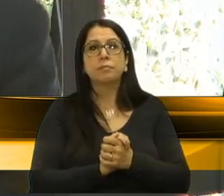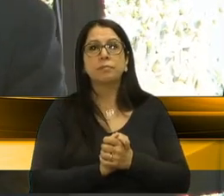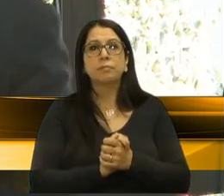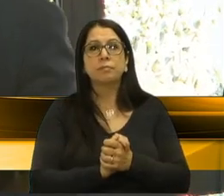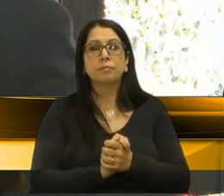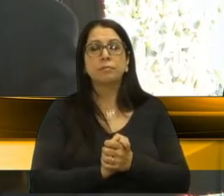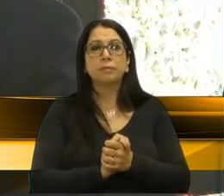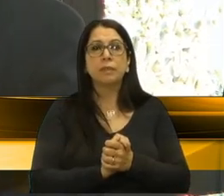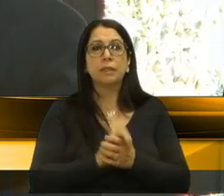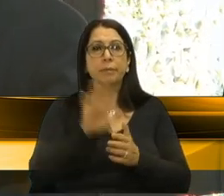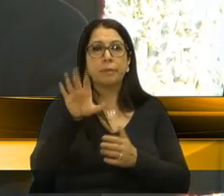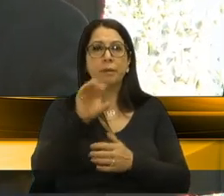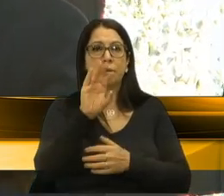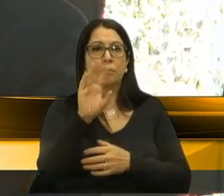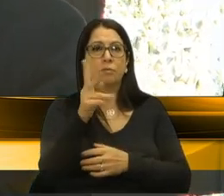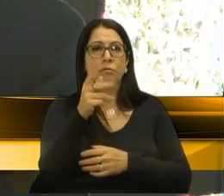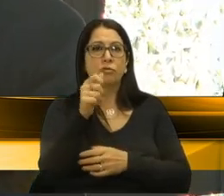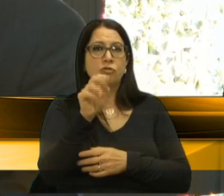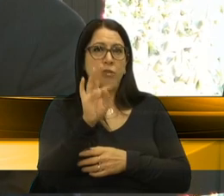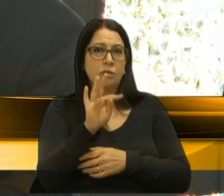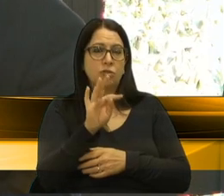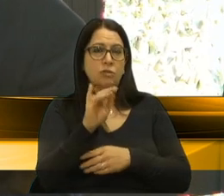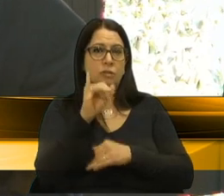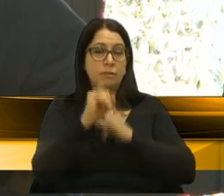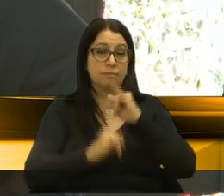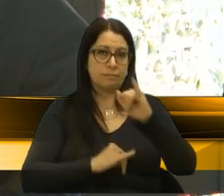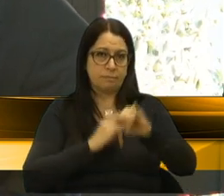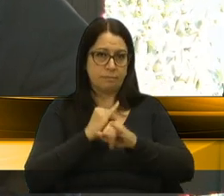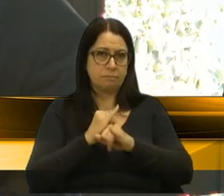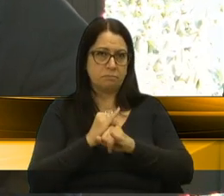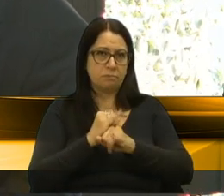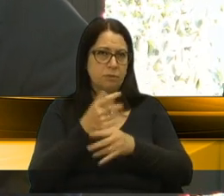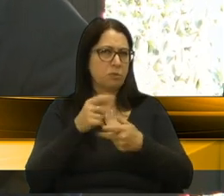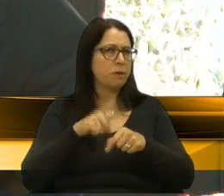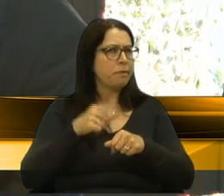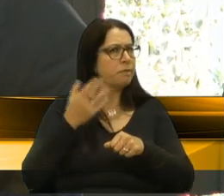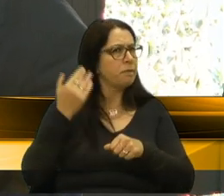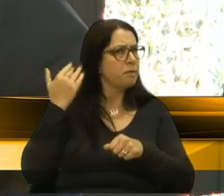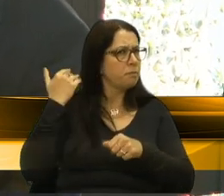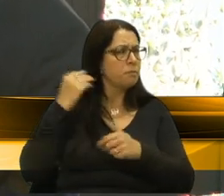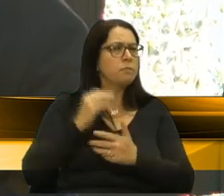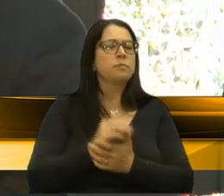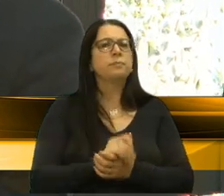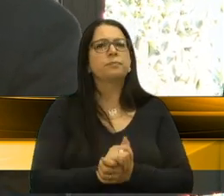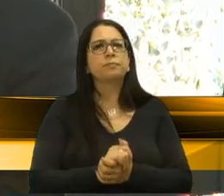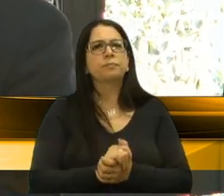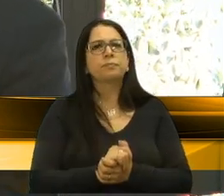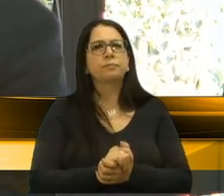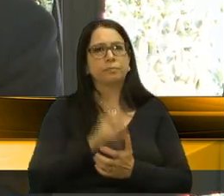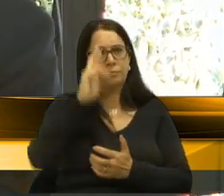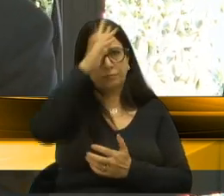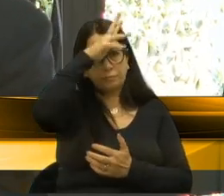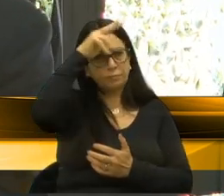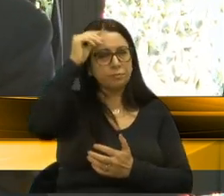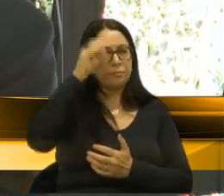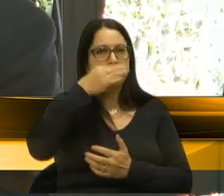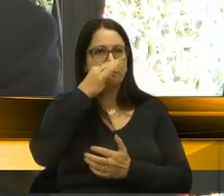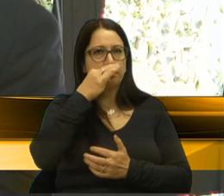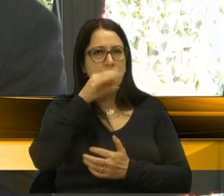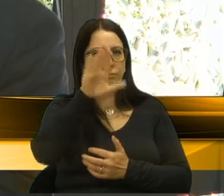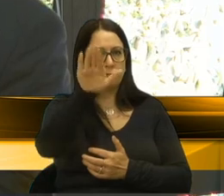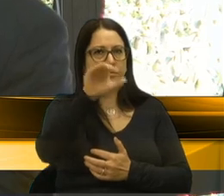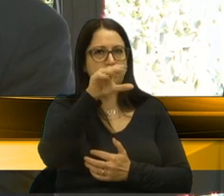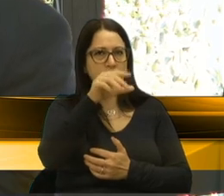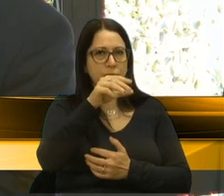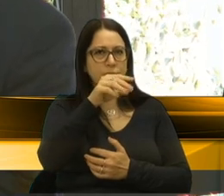manchete da internet de algum tempo atrás e diz o seguinte: prefeito de Caxias nomeia 7 CCs